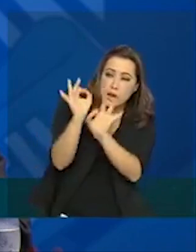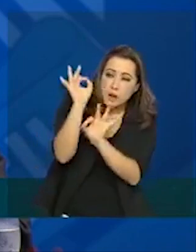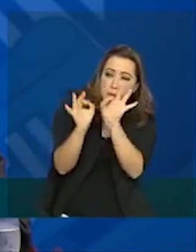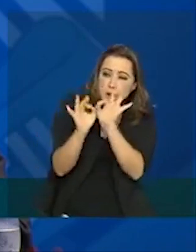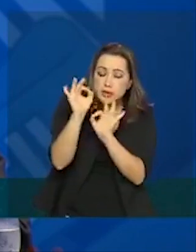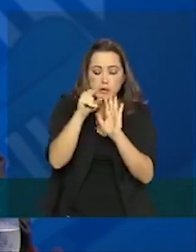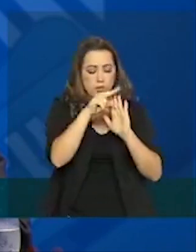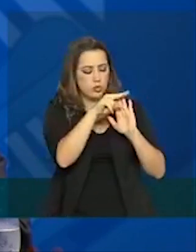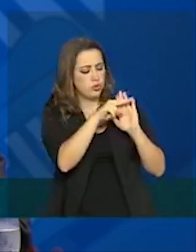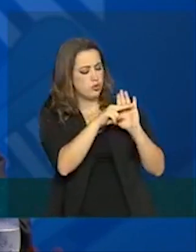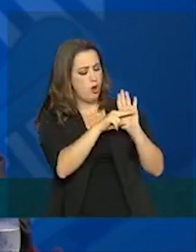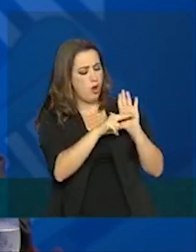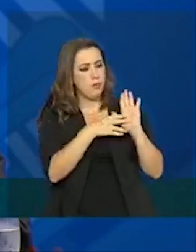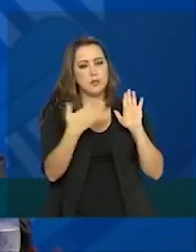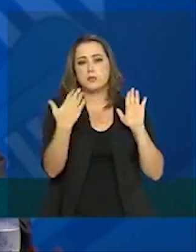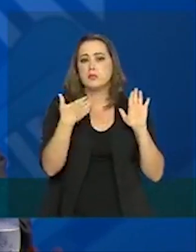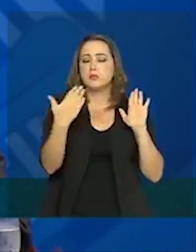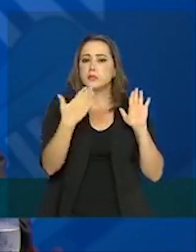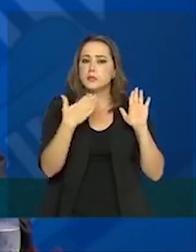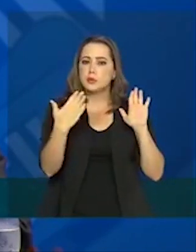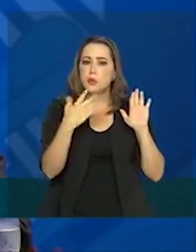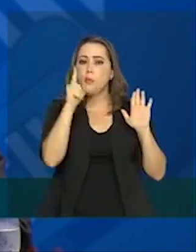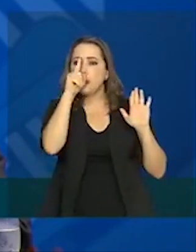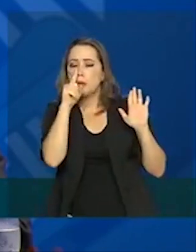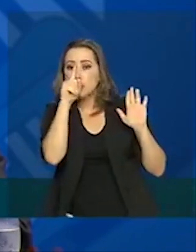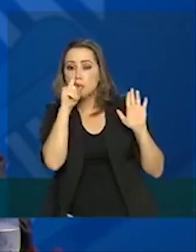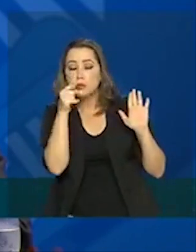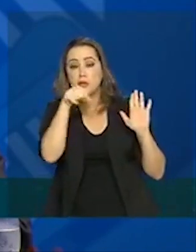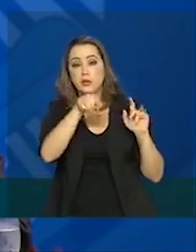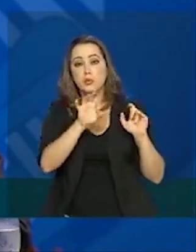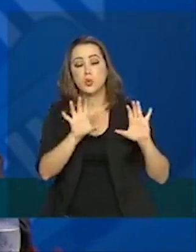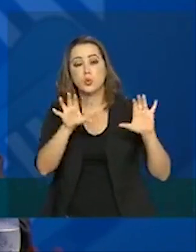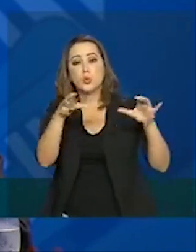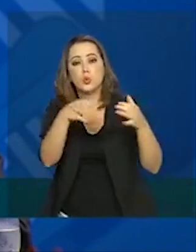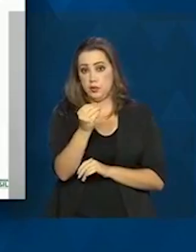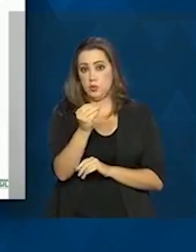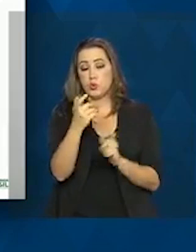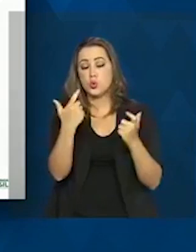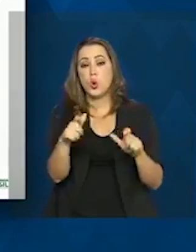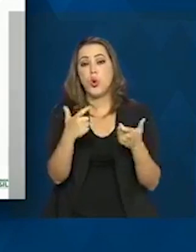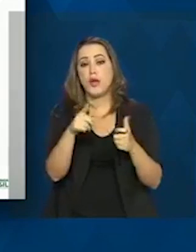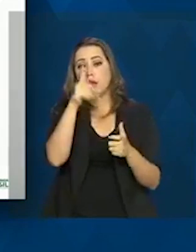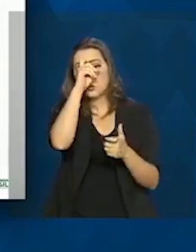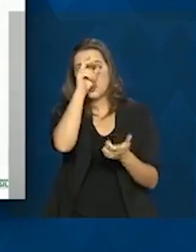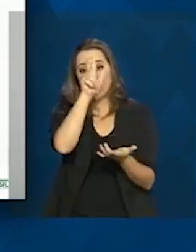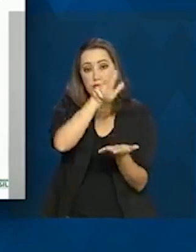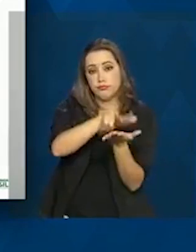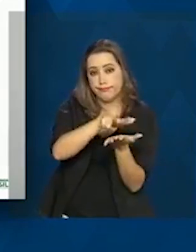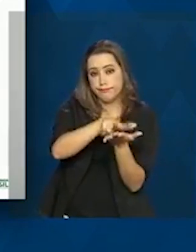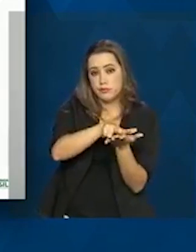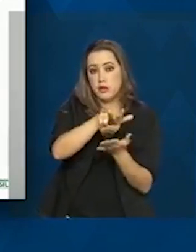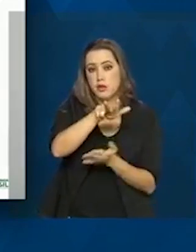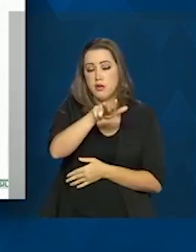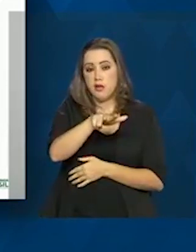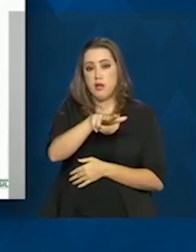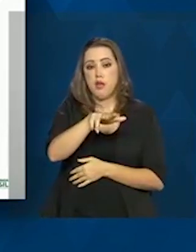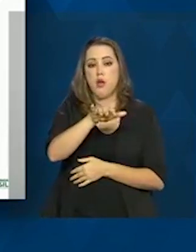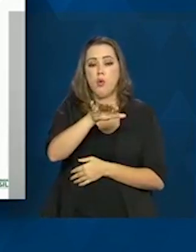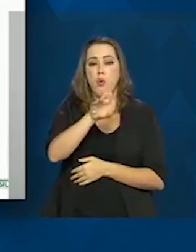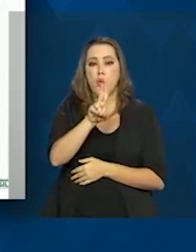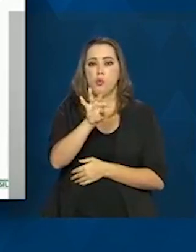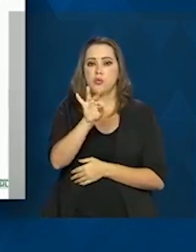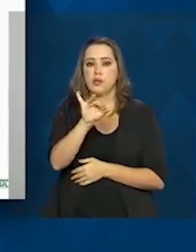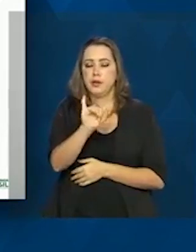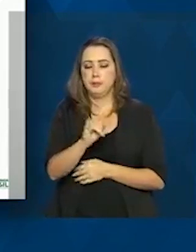dos leitos de UTI habilitados temporariamente no período da pandemia. Eu lembro que antes do